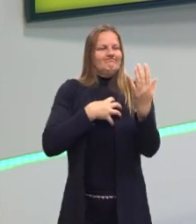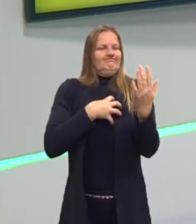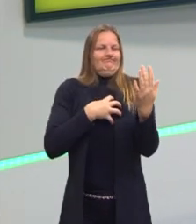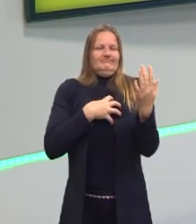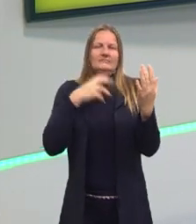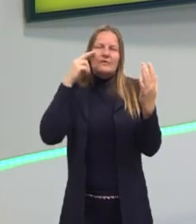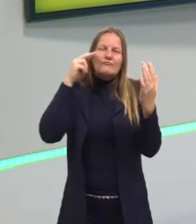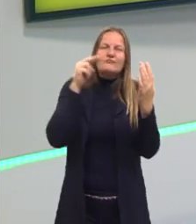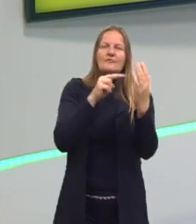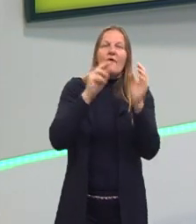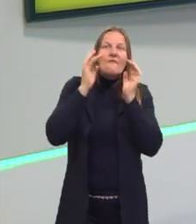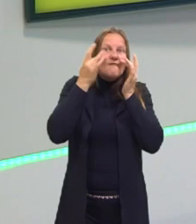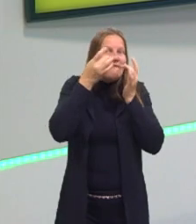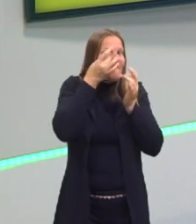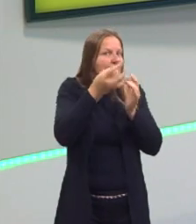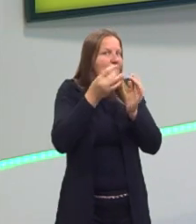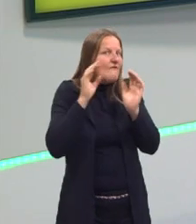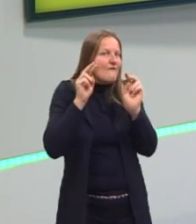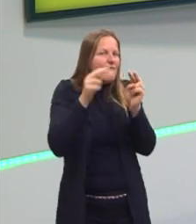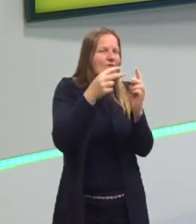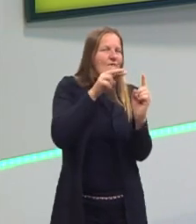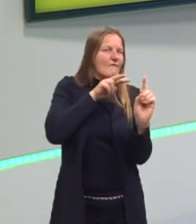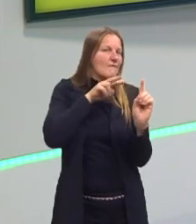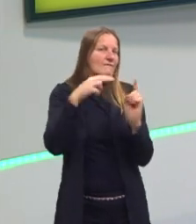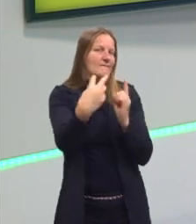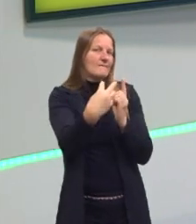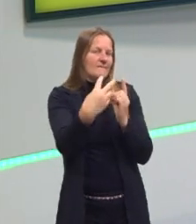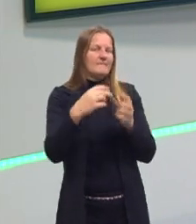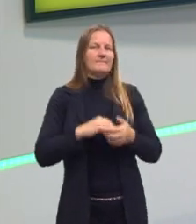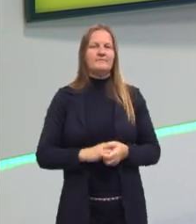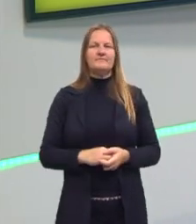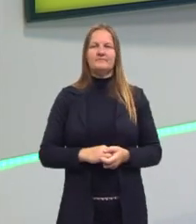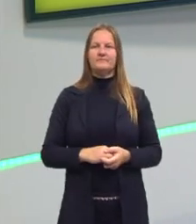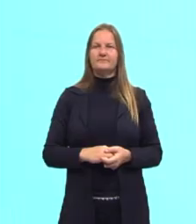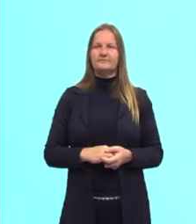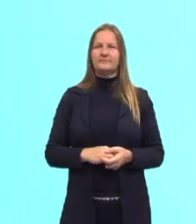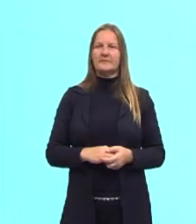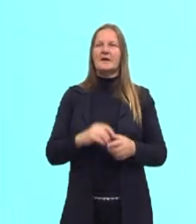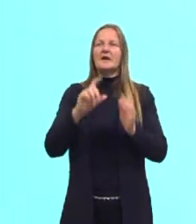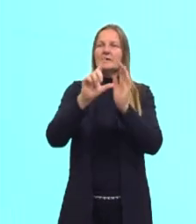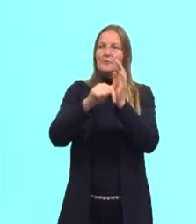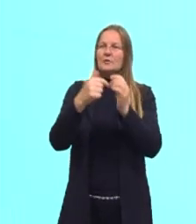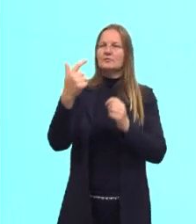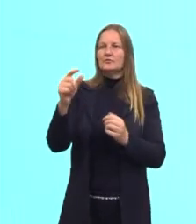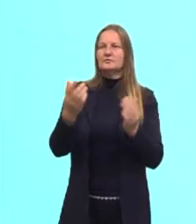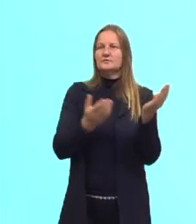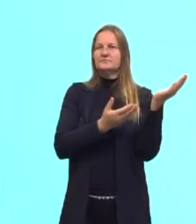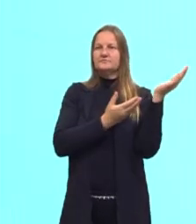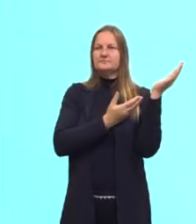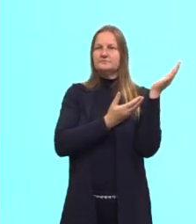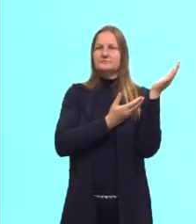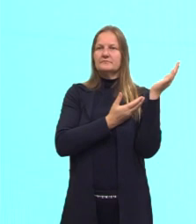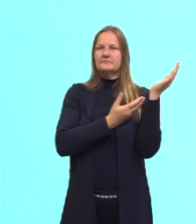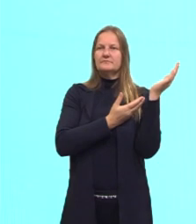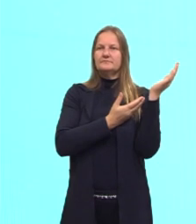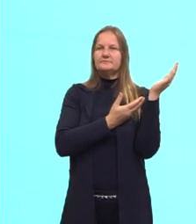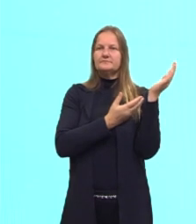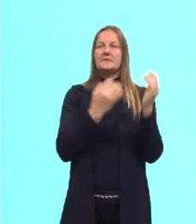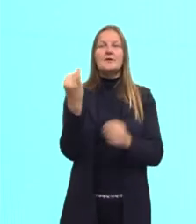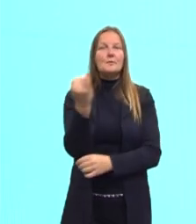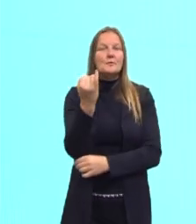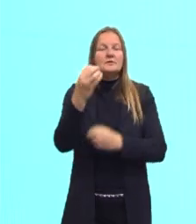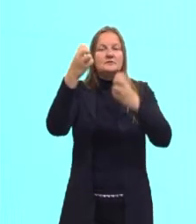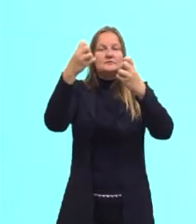obra estão nos direcionando para esse ponto em seguida então nós temos é bem importante